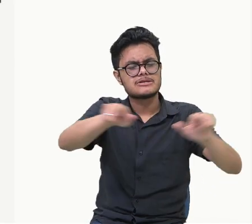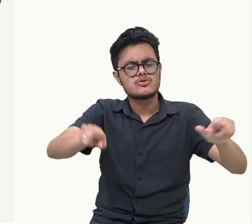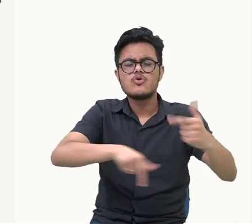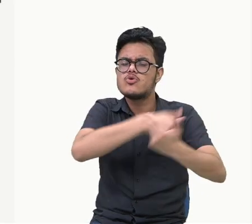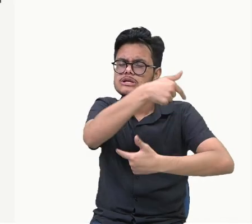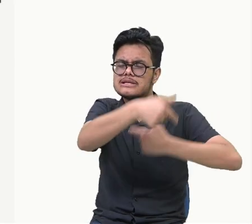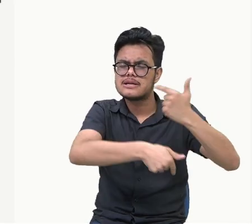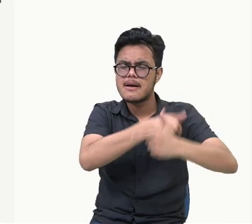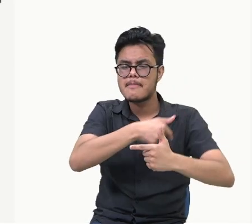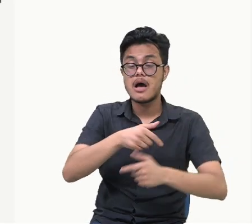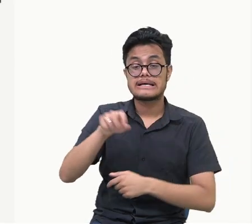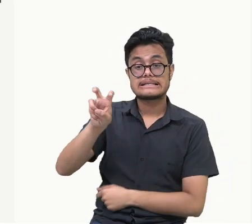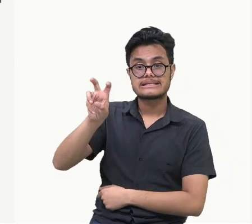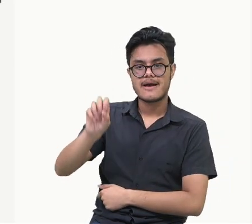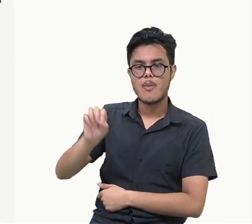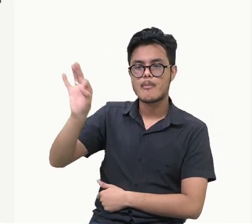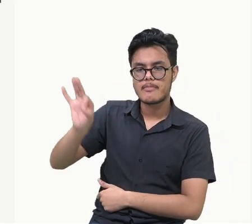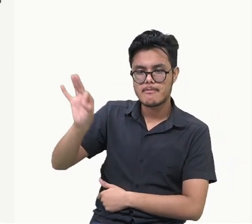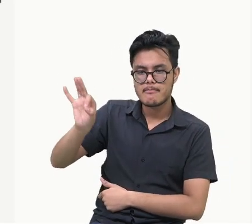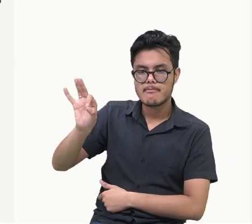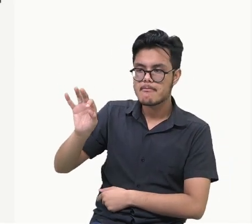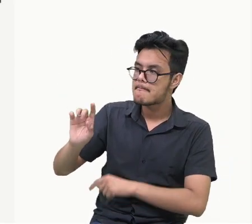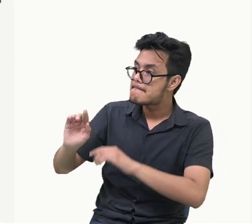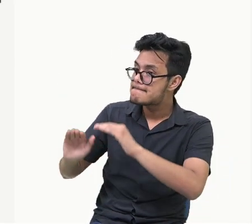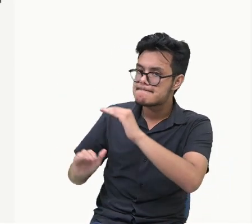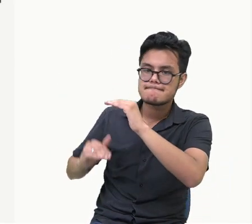aumentou em 50%